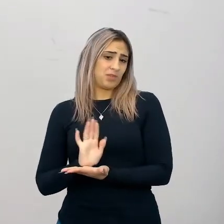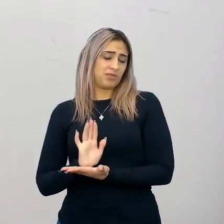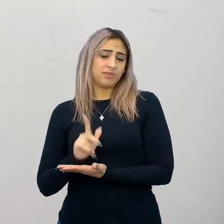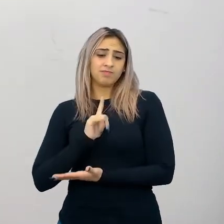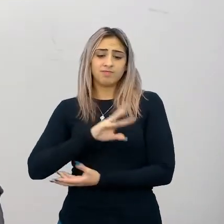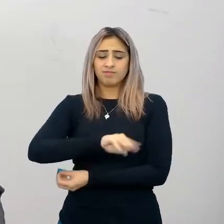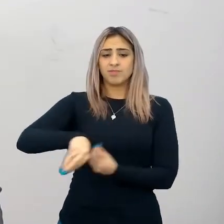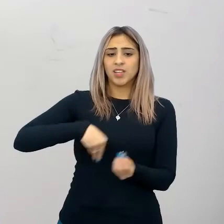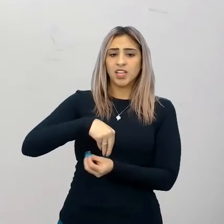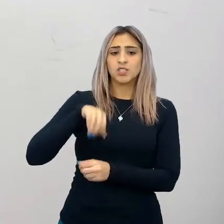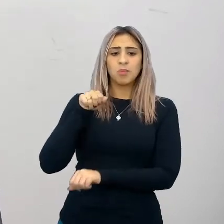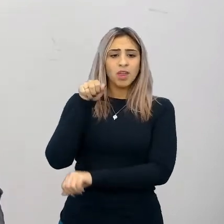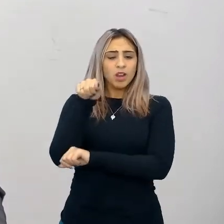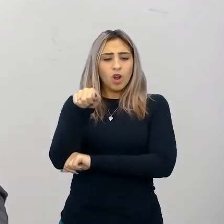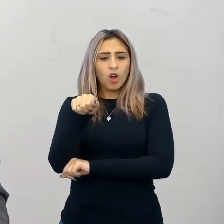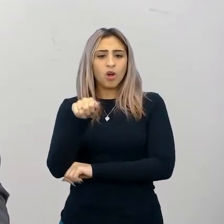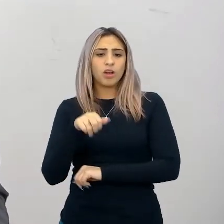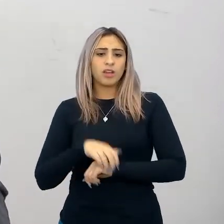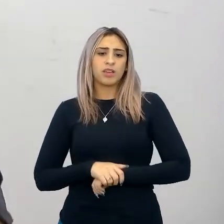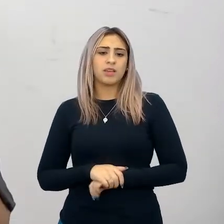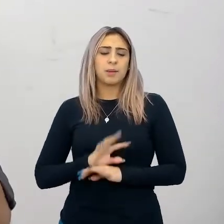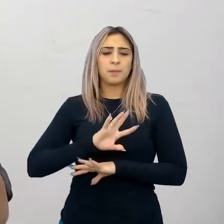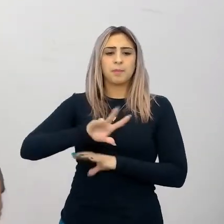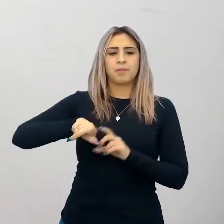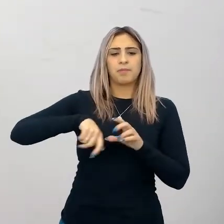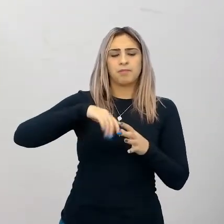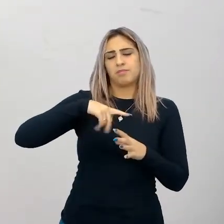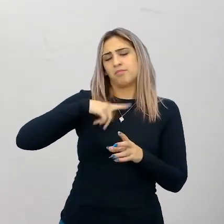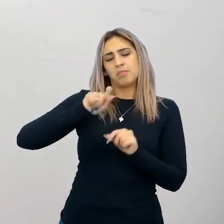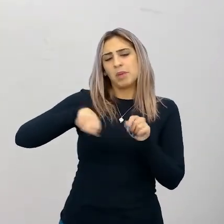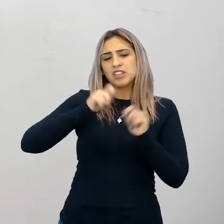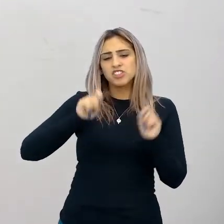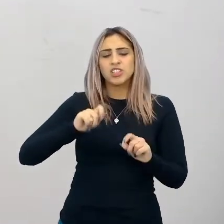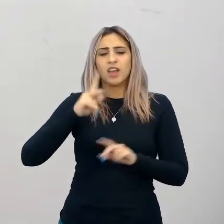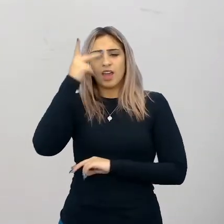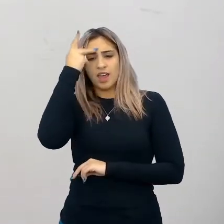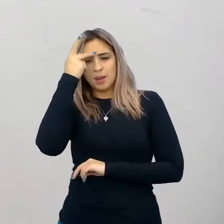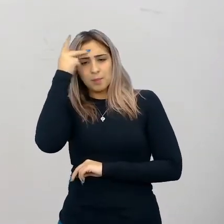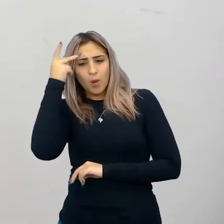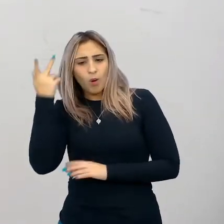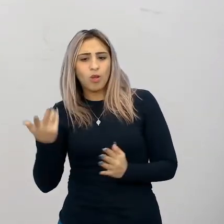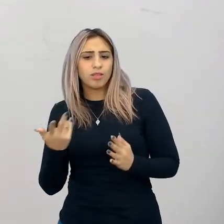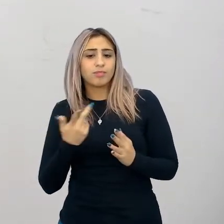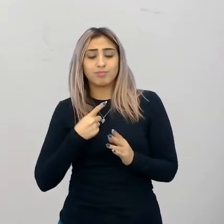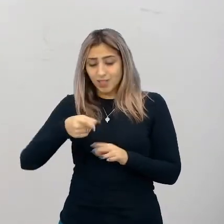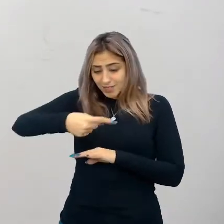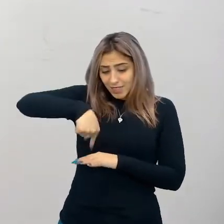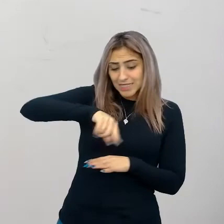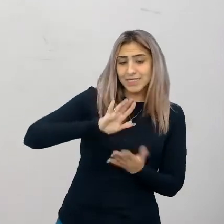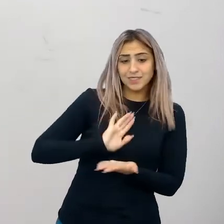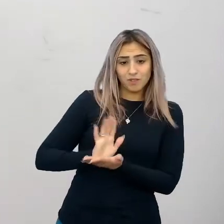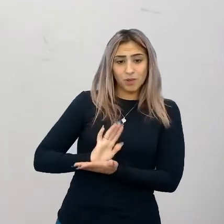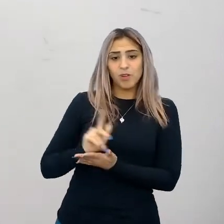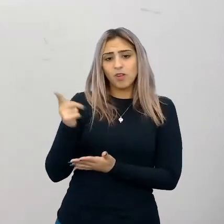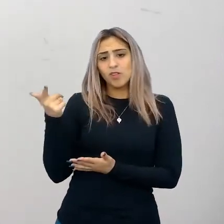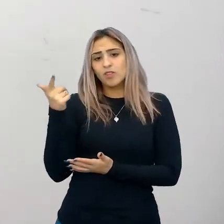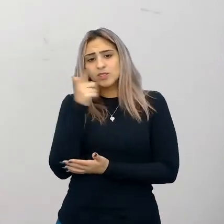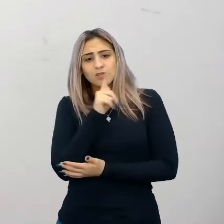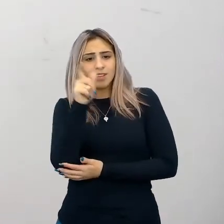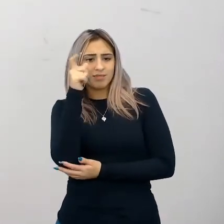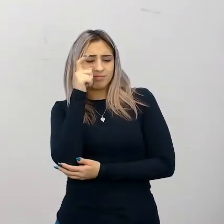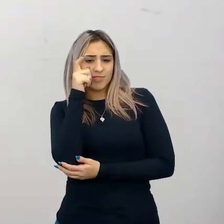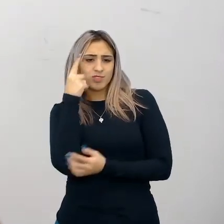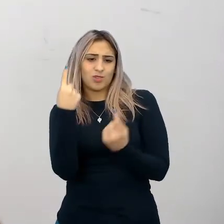envolvem super-heróis, magia, Harry Potter, né? Só que esses filmes, vocês conseguem ir